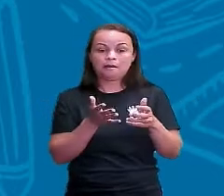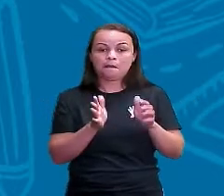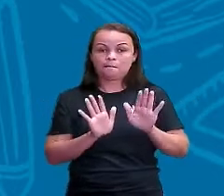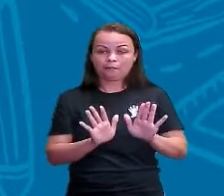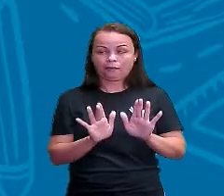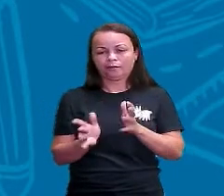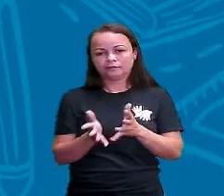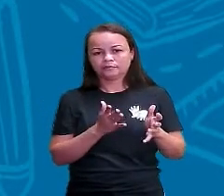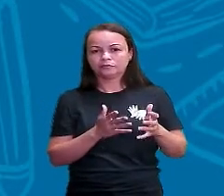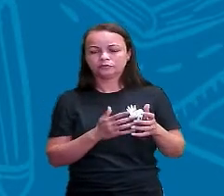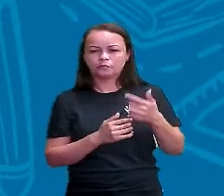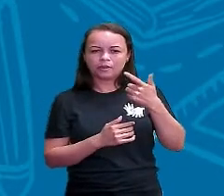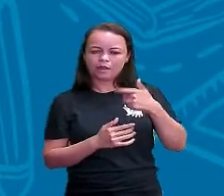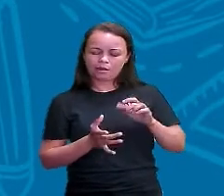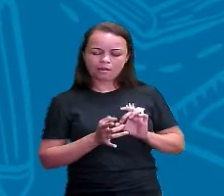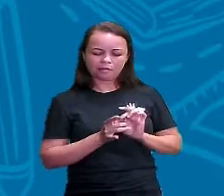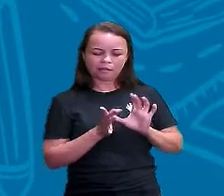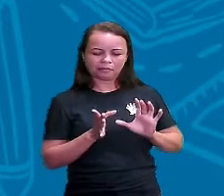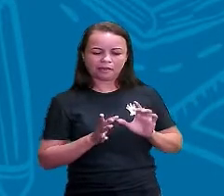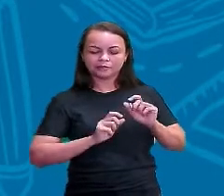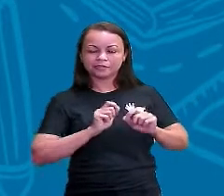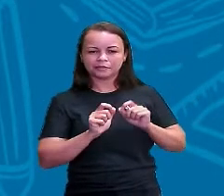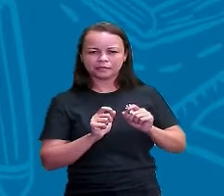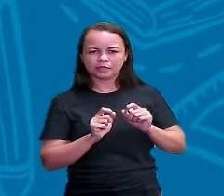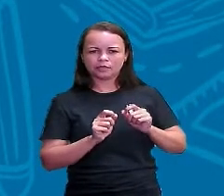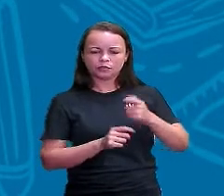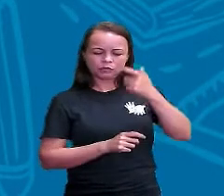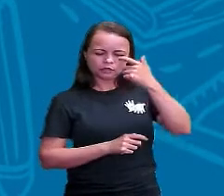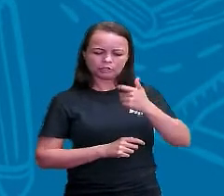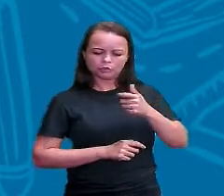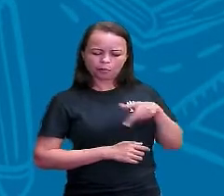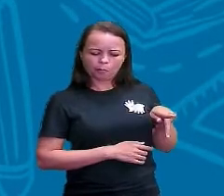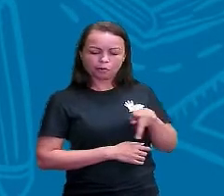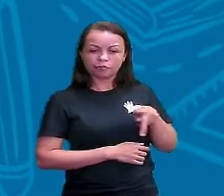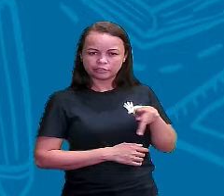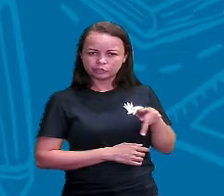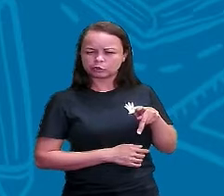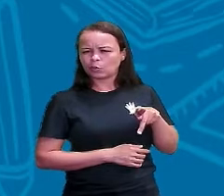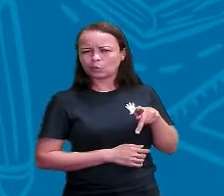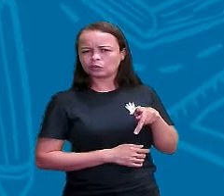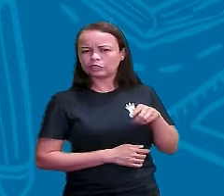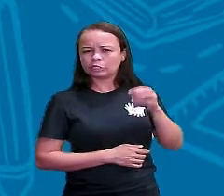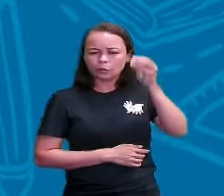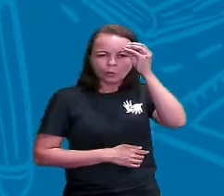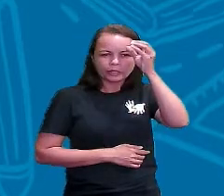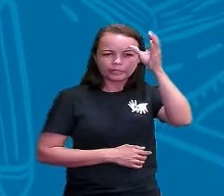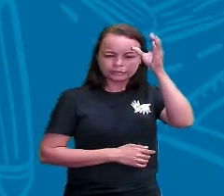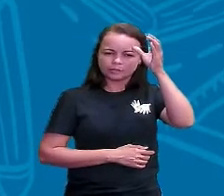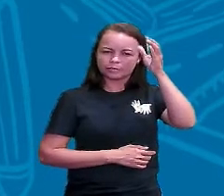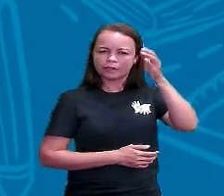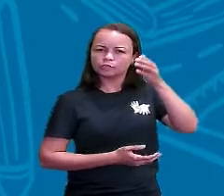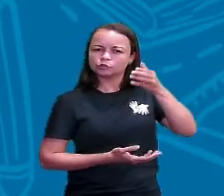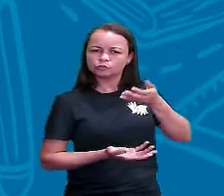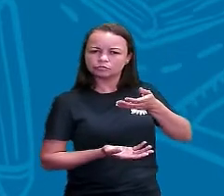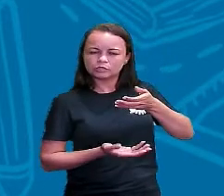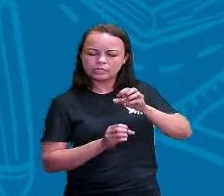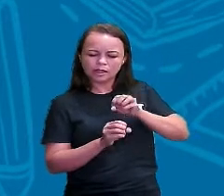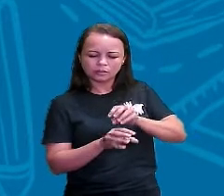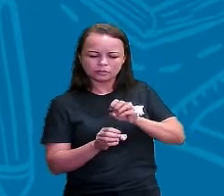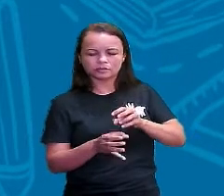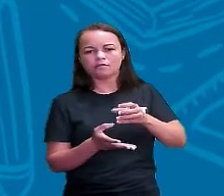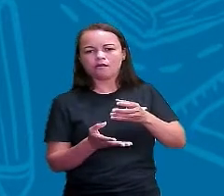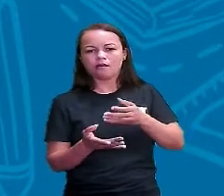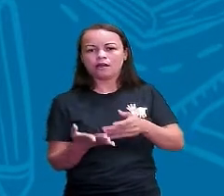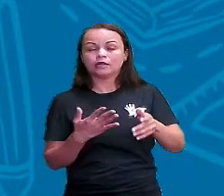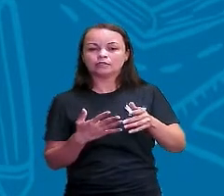liberdade aqui, na condição de um cuidador, de um curador do conhecimento, de um mediador do conhecimento, eu tive o